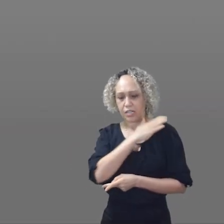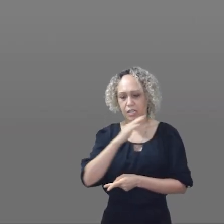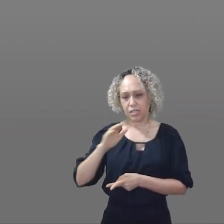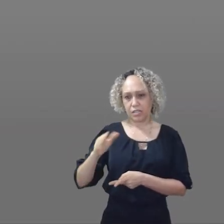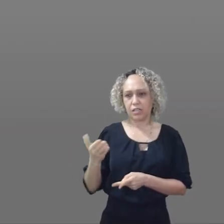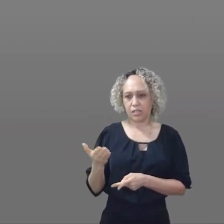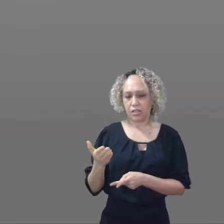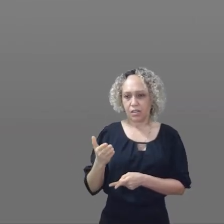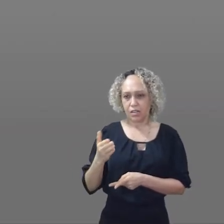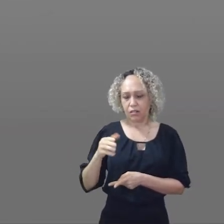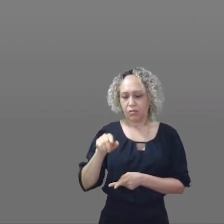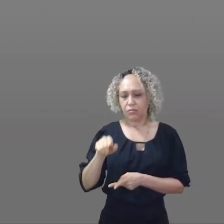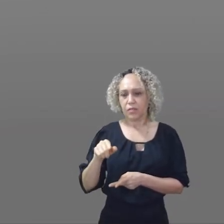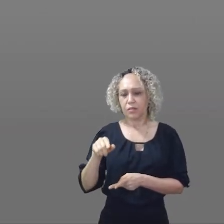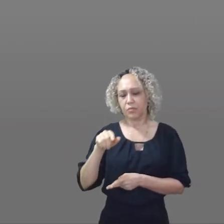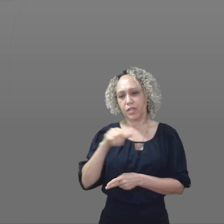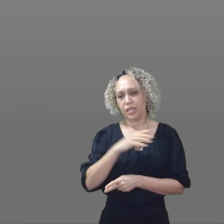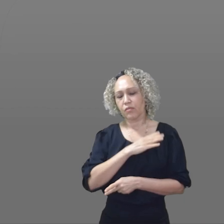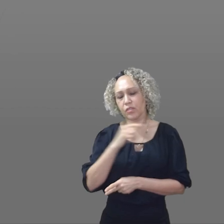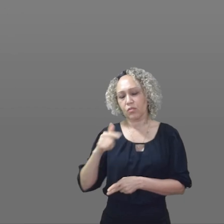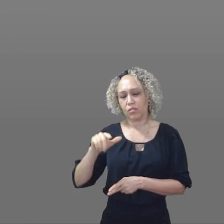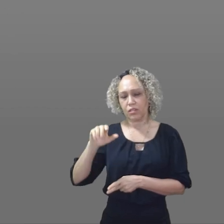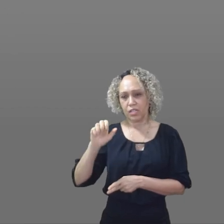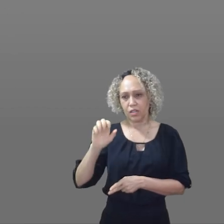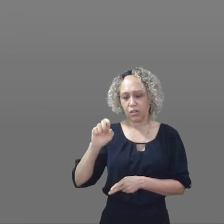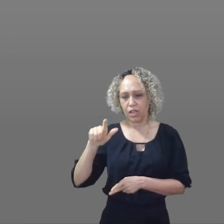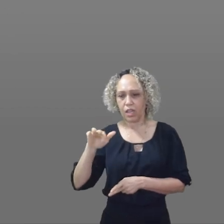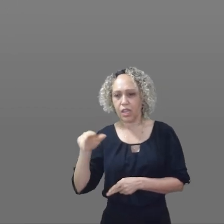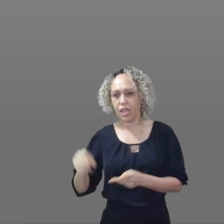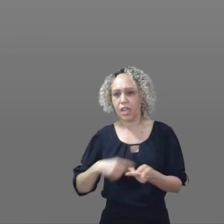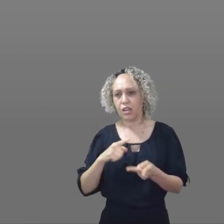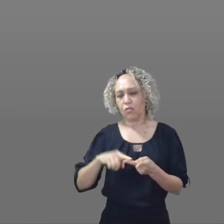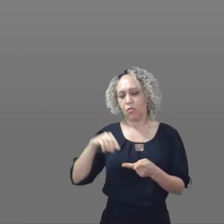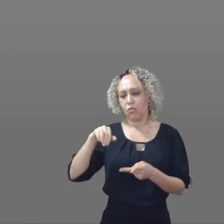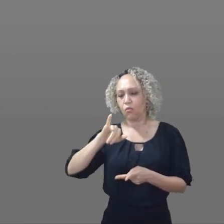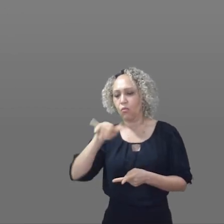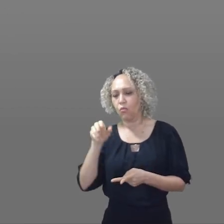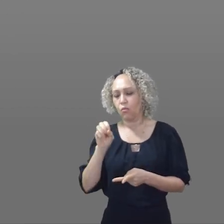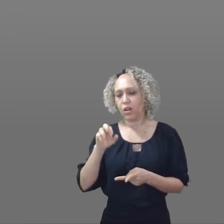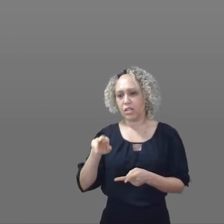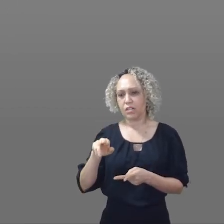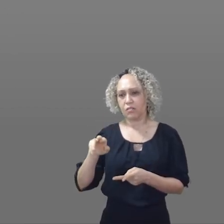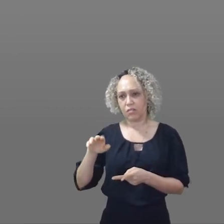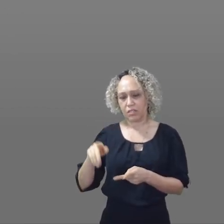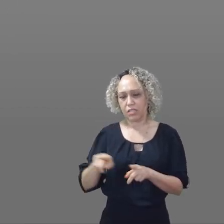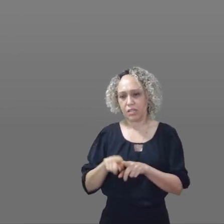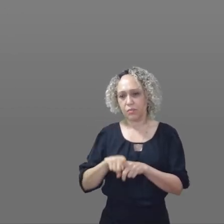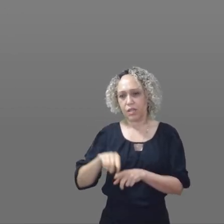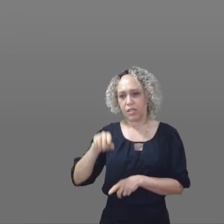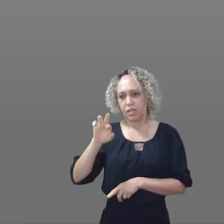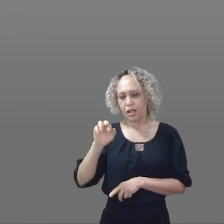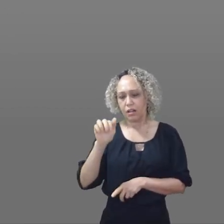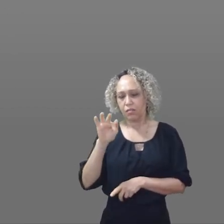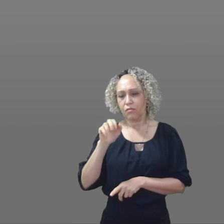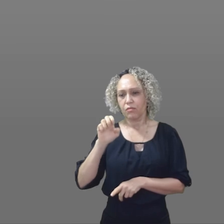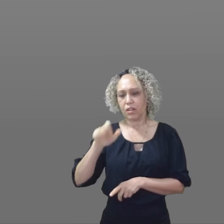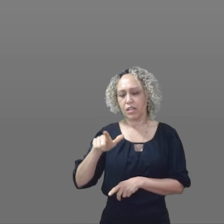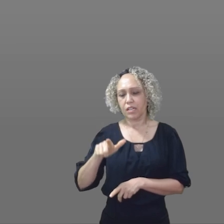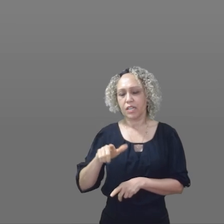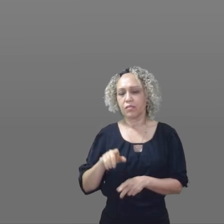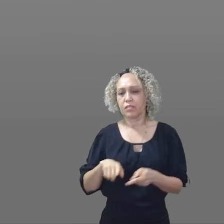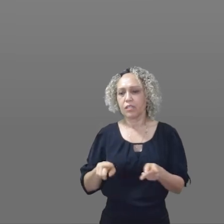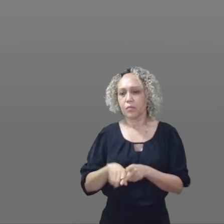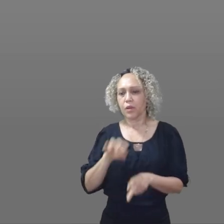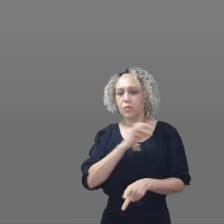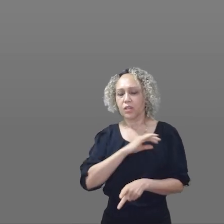Fernandes na reserva, o tenente-coronel Hélio Ferreira Lima, o major Rodrigo Bezerra Azevedo e o major Rafael Martins